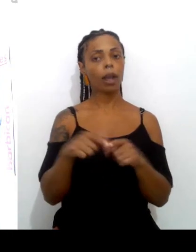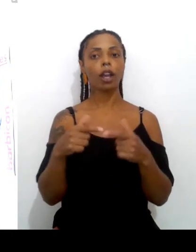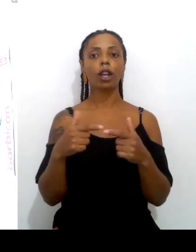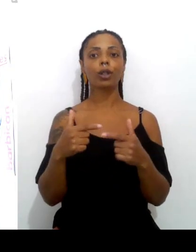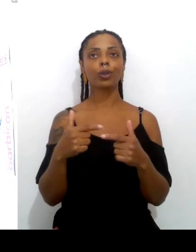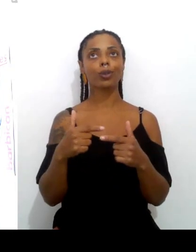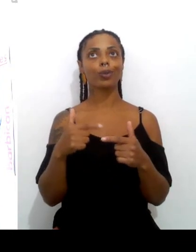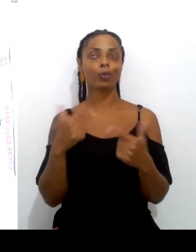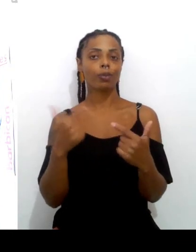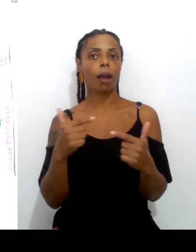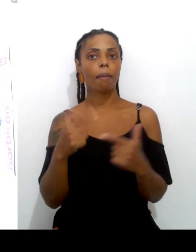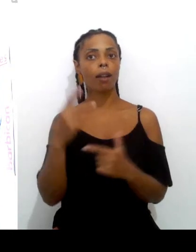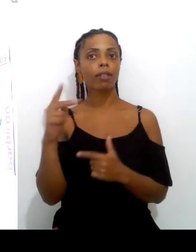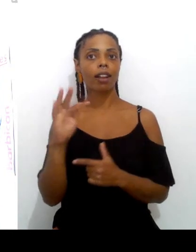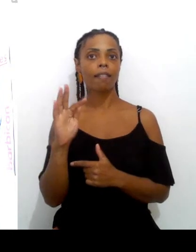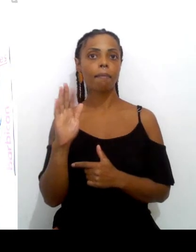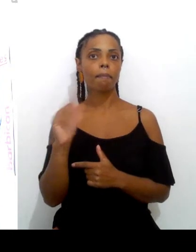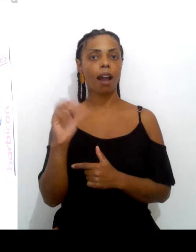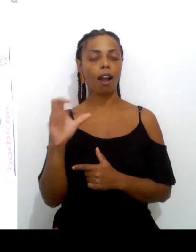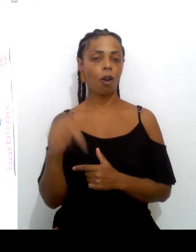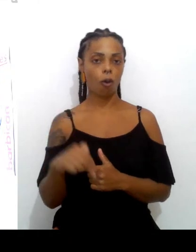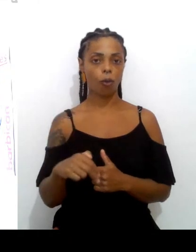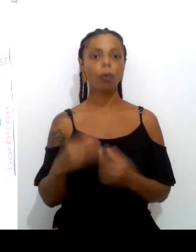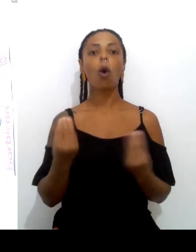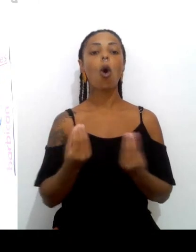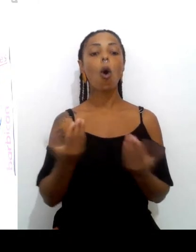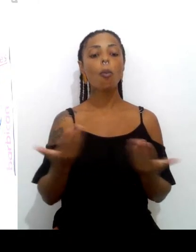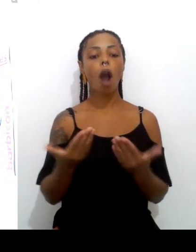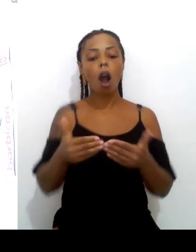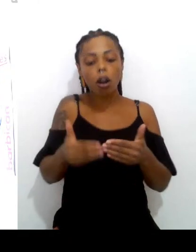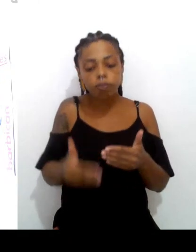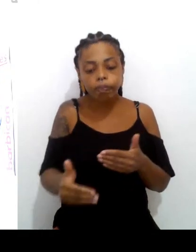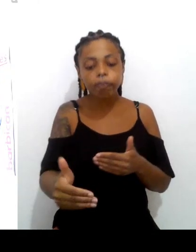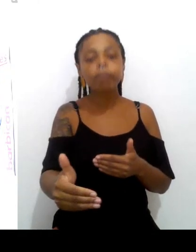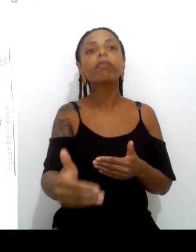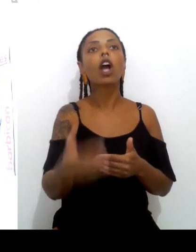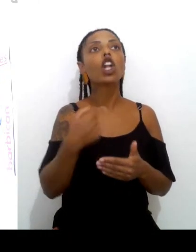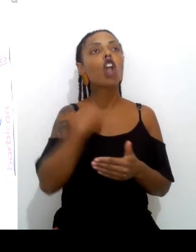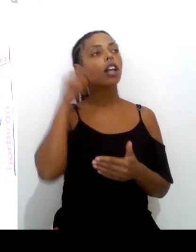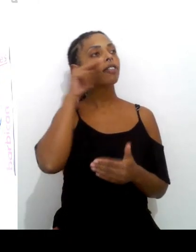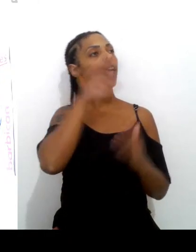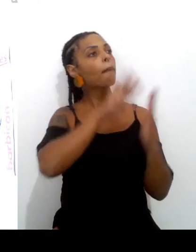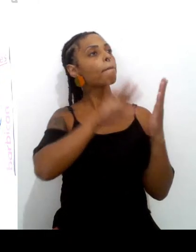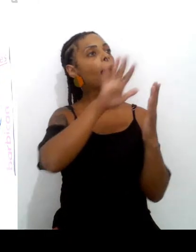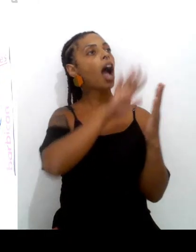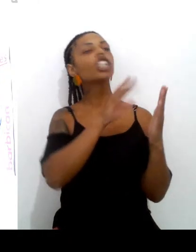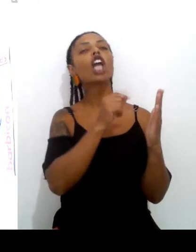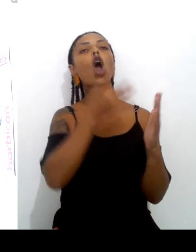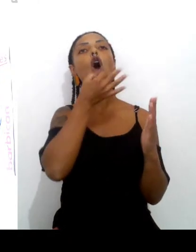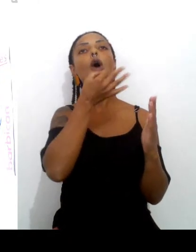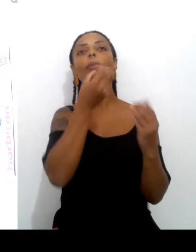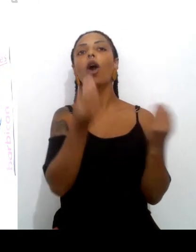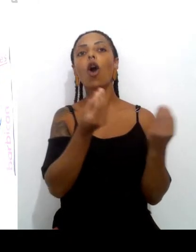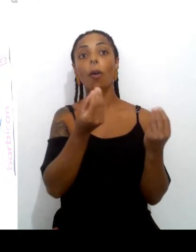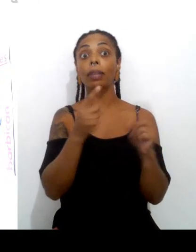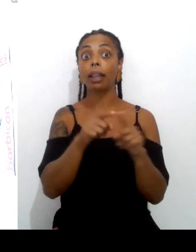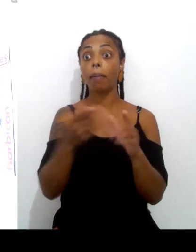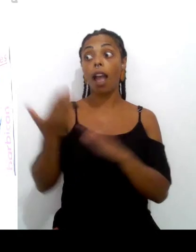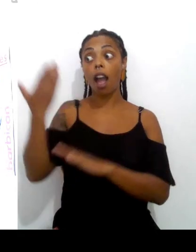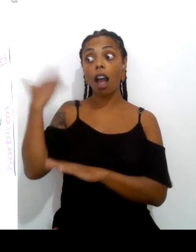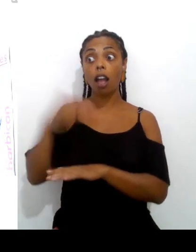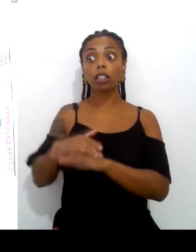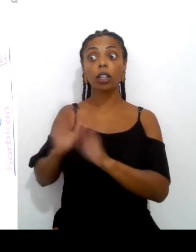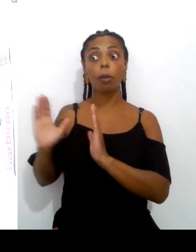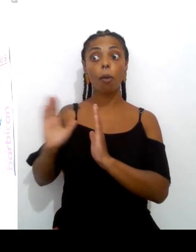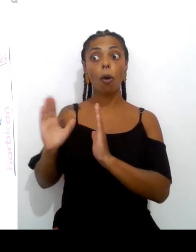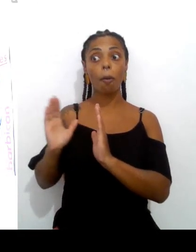é que nós podemos avançar como é que agora daqui para frente Nós pensamos nessas imagens e como circulavam essas Produções na época também